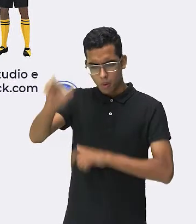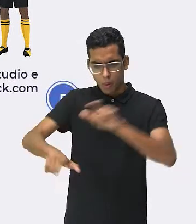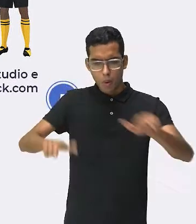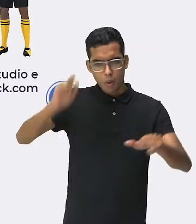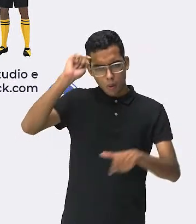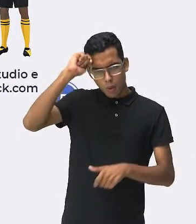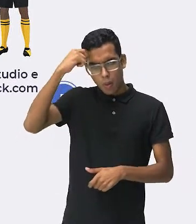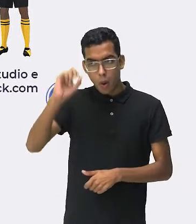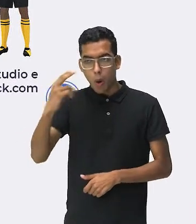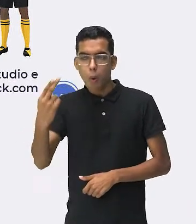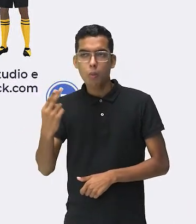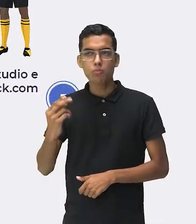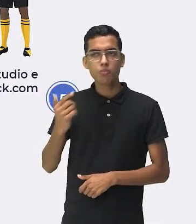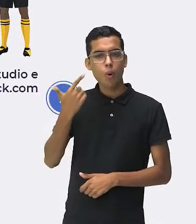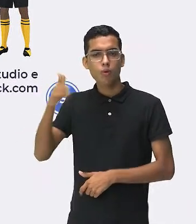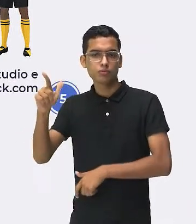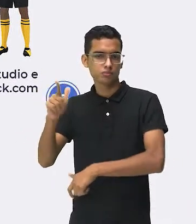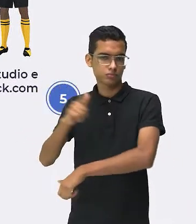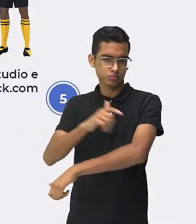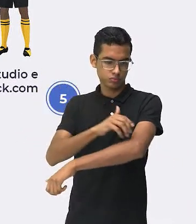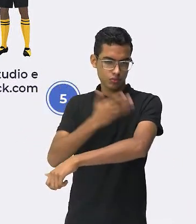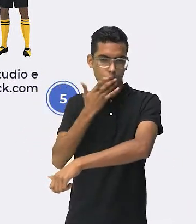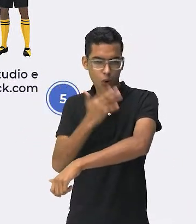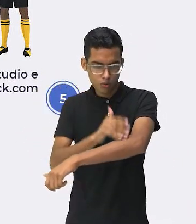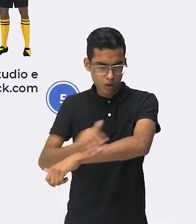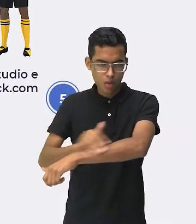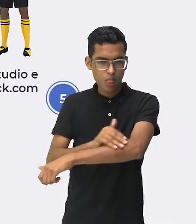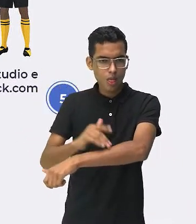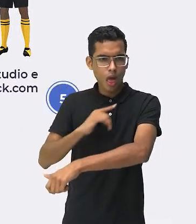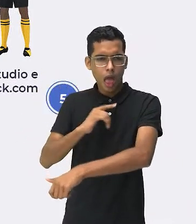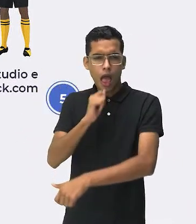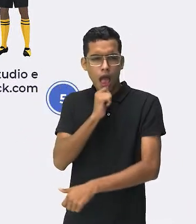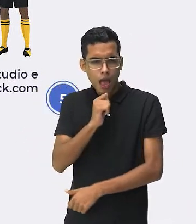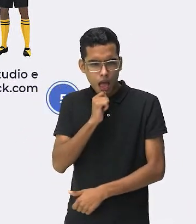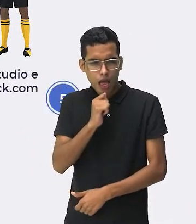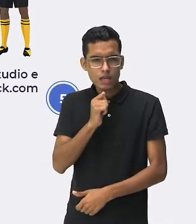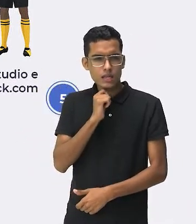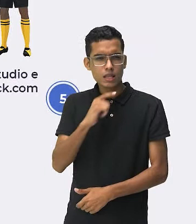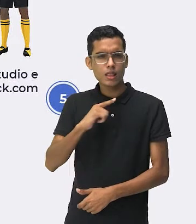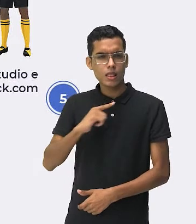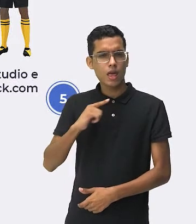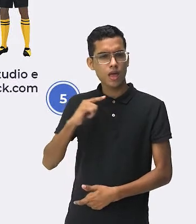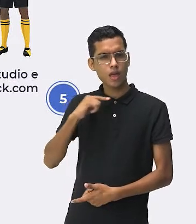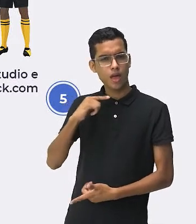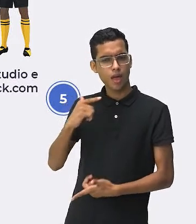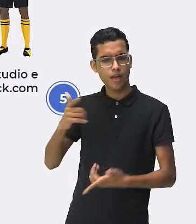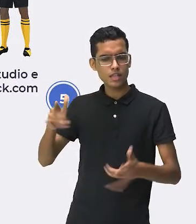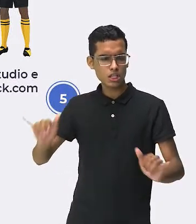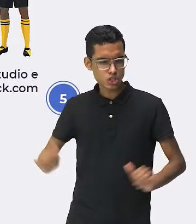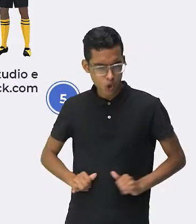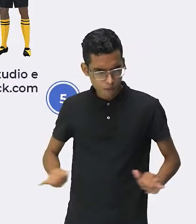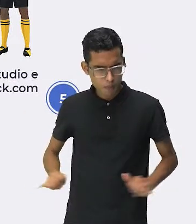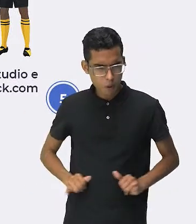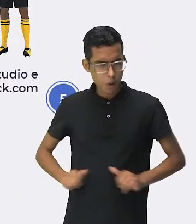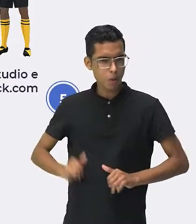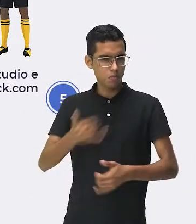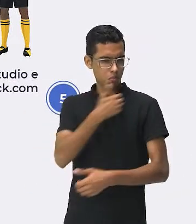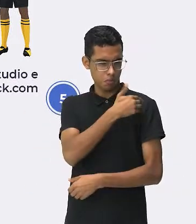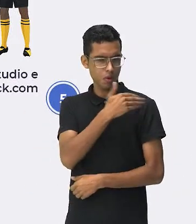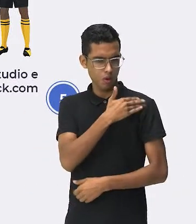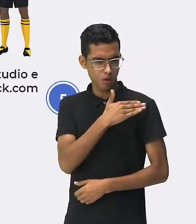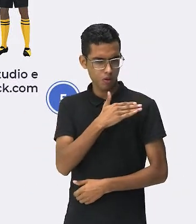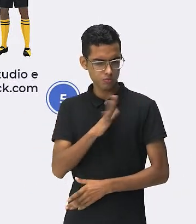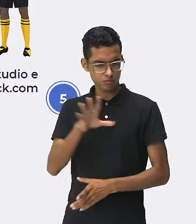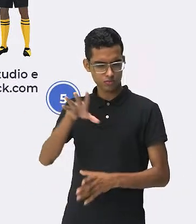outra raça ainda são tratadas com diferença nos esportes? E aí, o que vocês acham? Sim